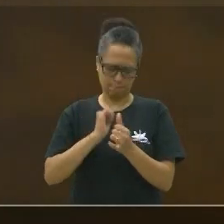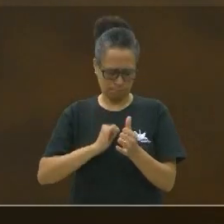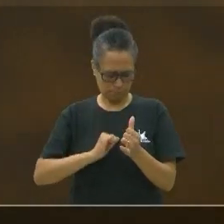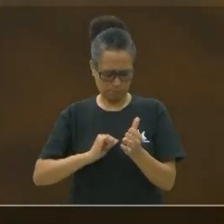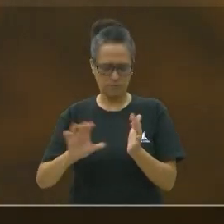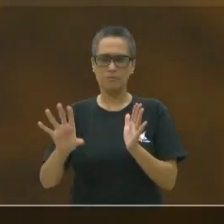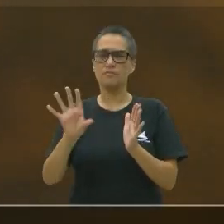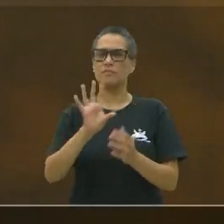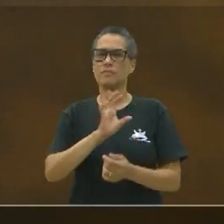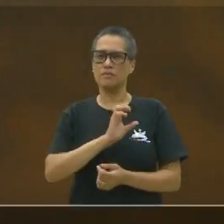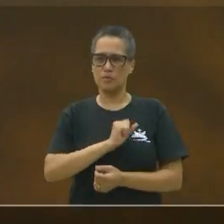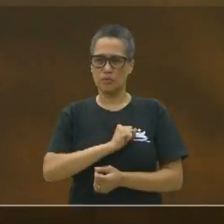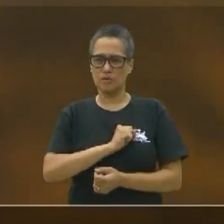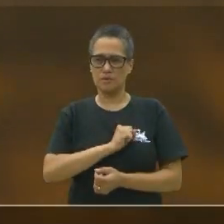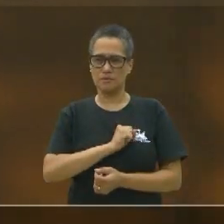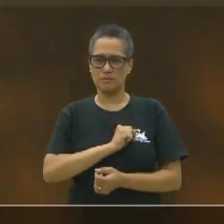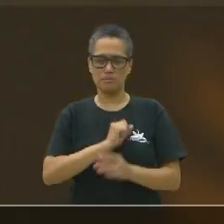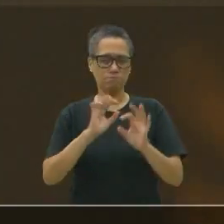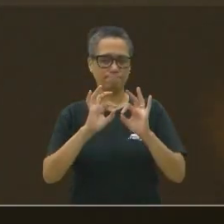família amada,